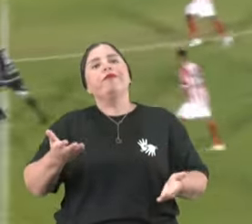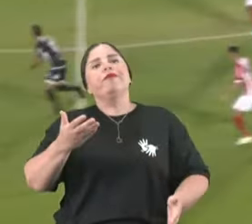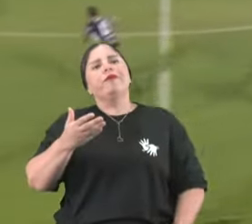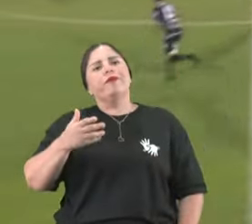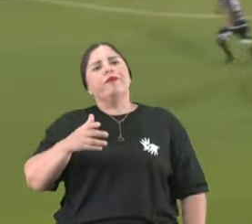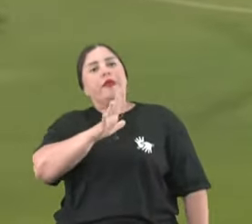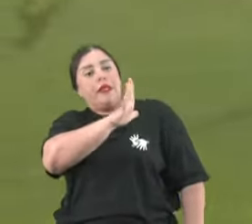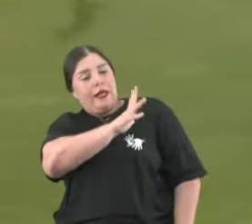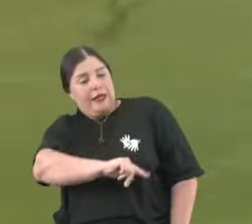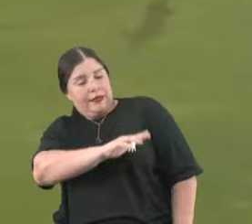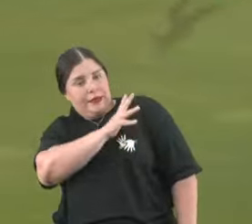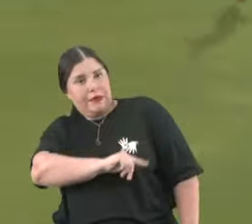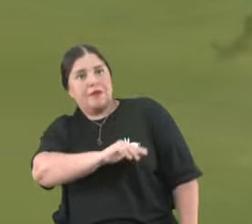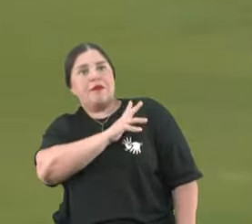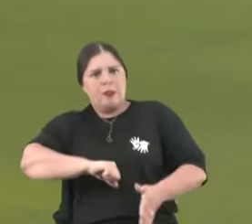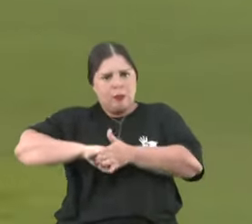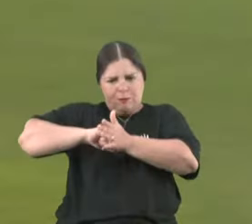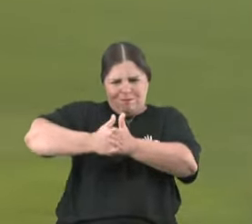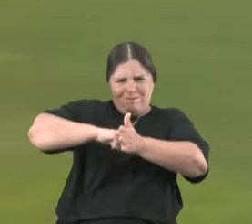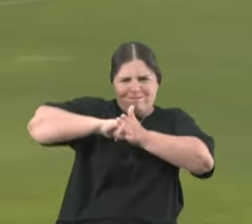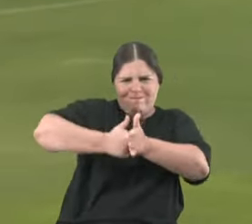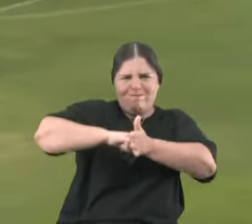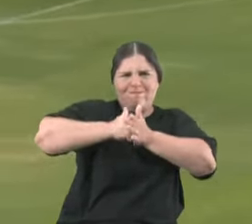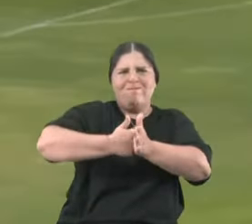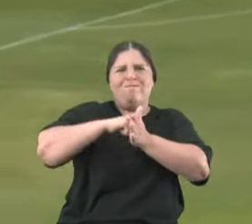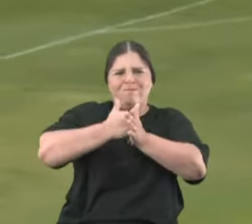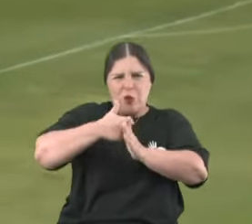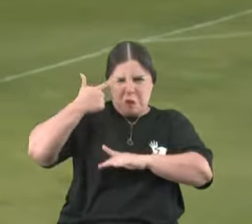um zagueiro dentro do próprio jogo, né?